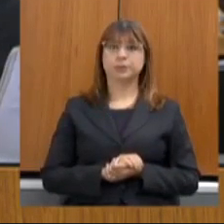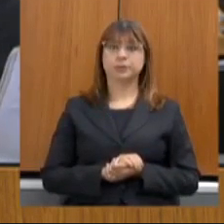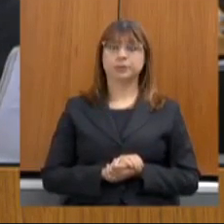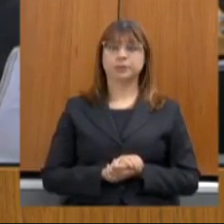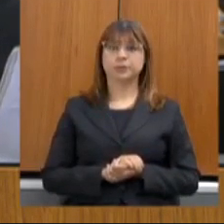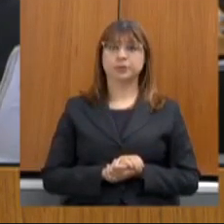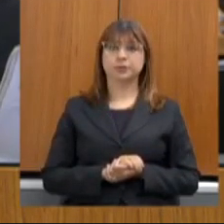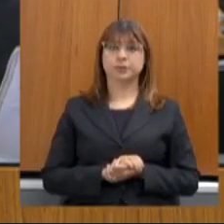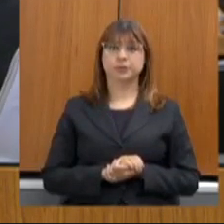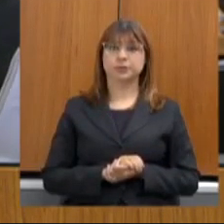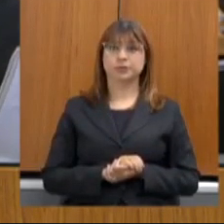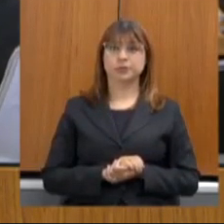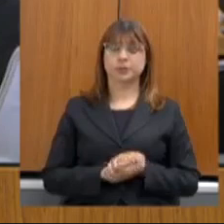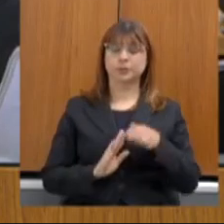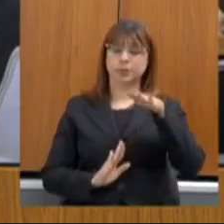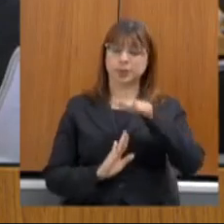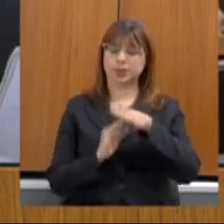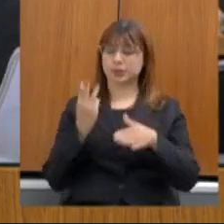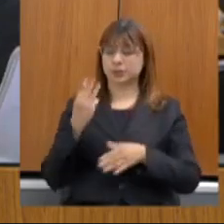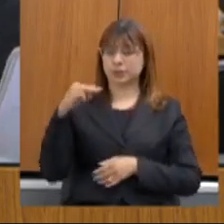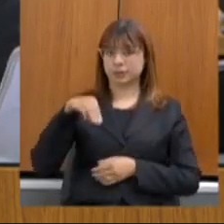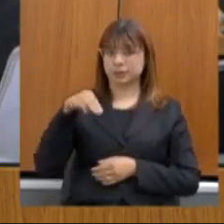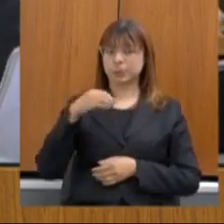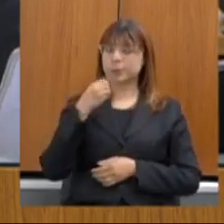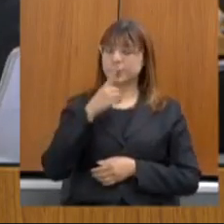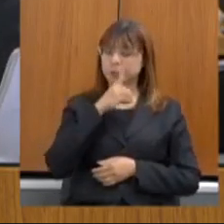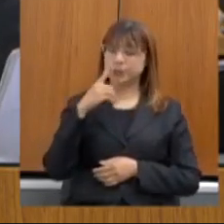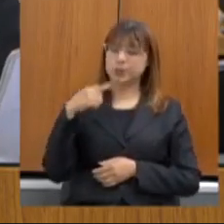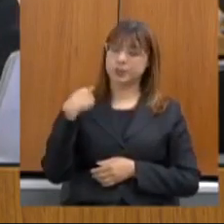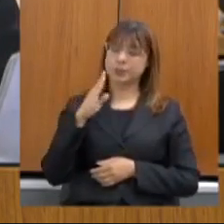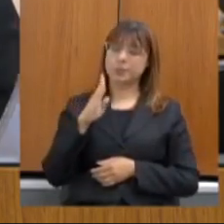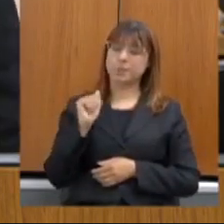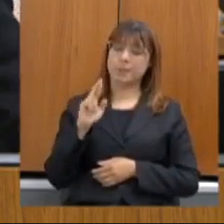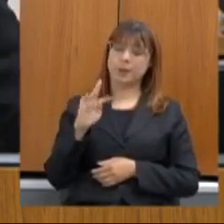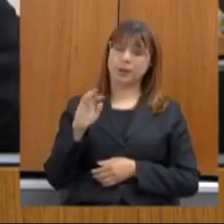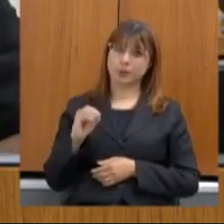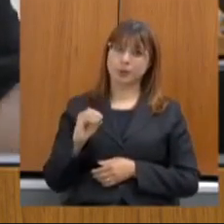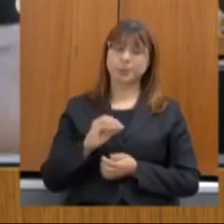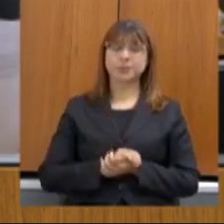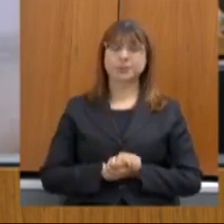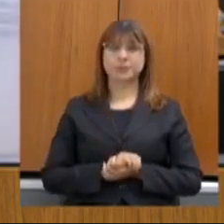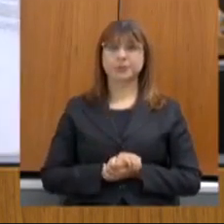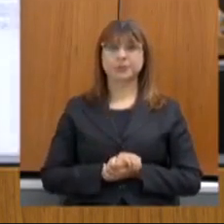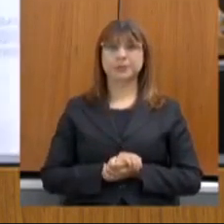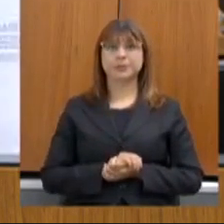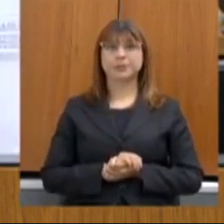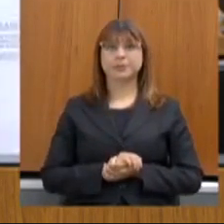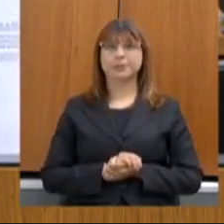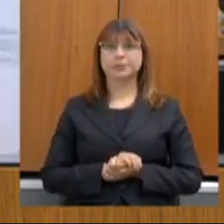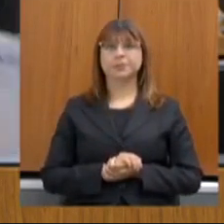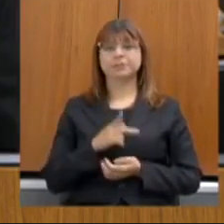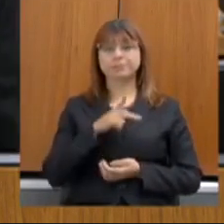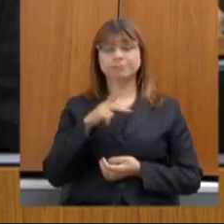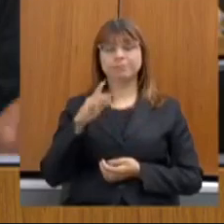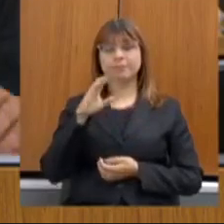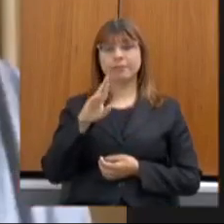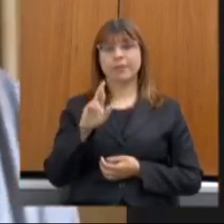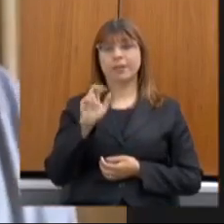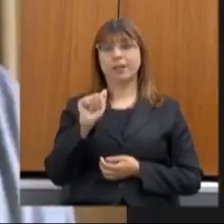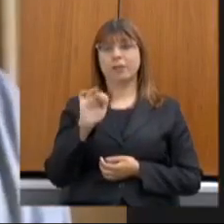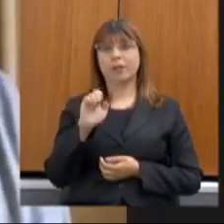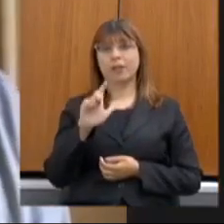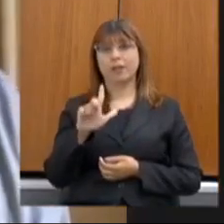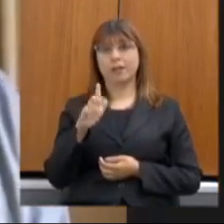para suas considerações iniciais por até 3 minutos muito bom dia Deputado pastor o presidente Rafael